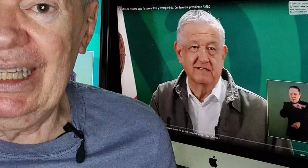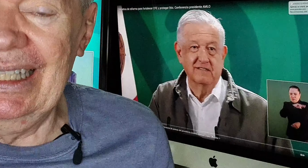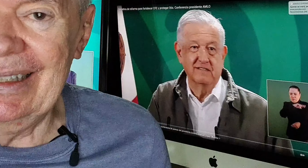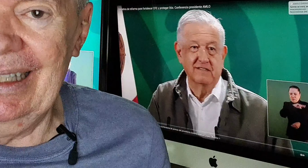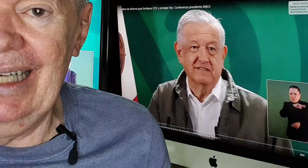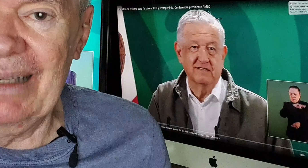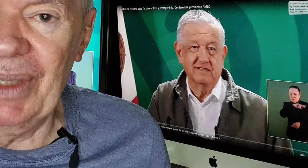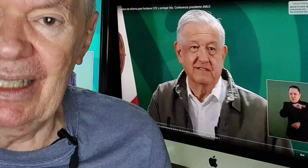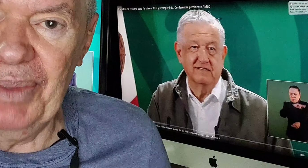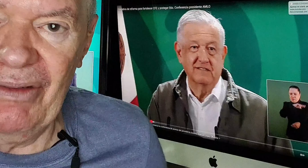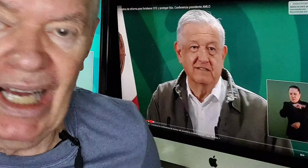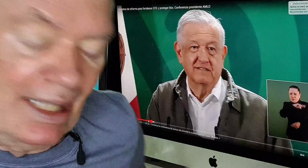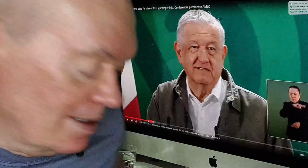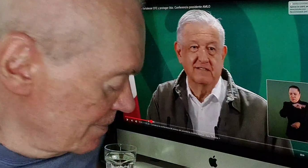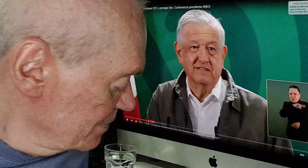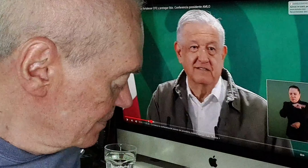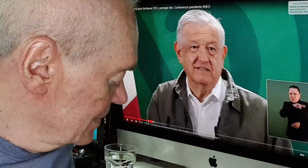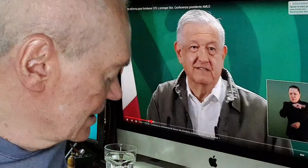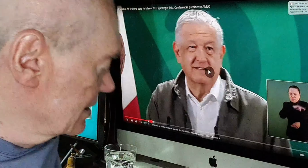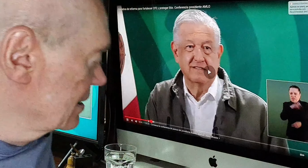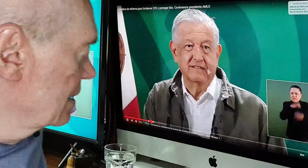justamente fortalecer a empresa privada.